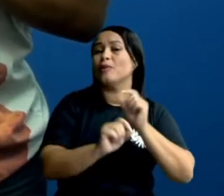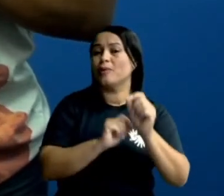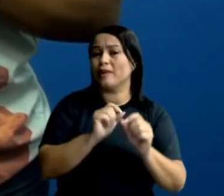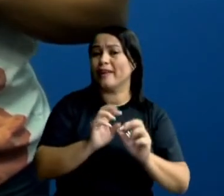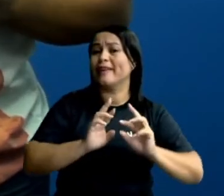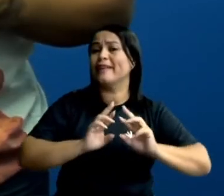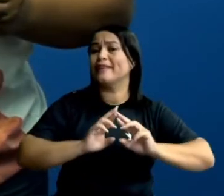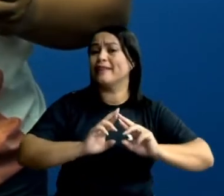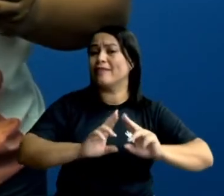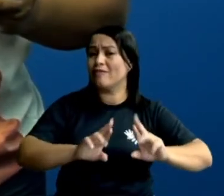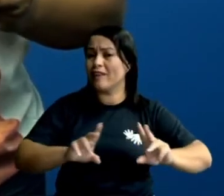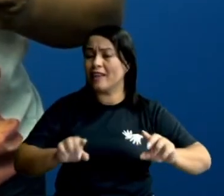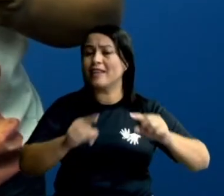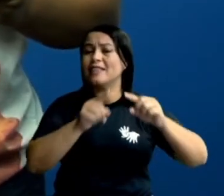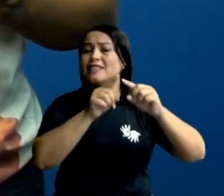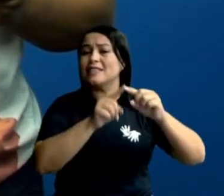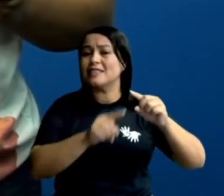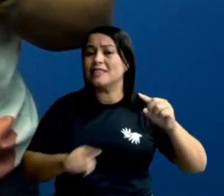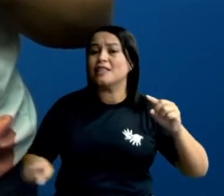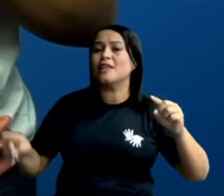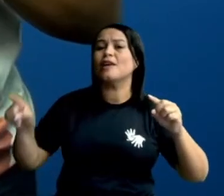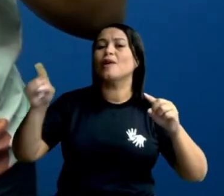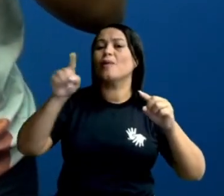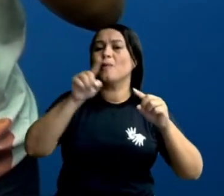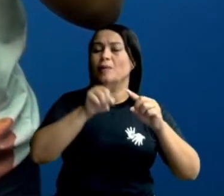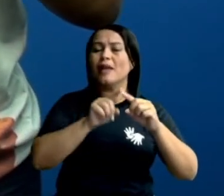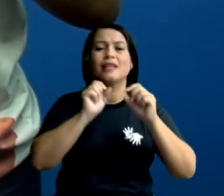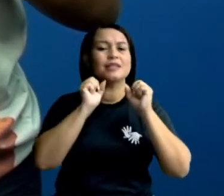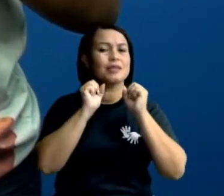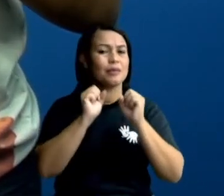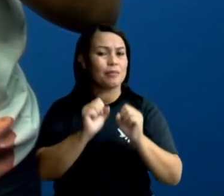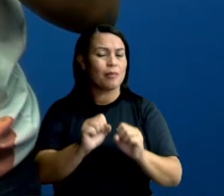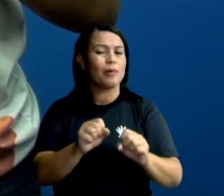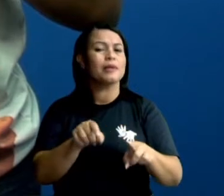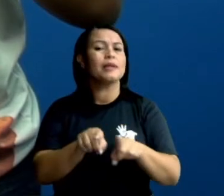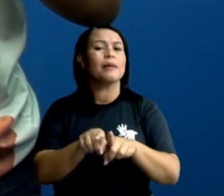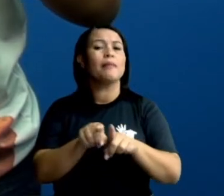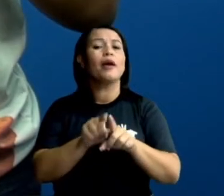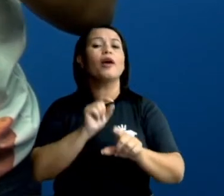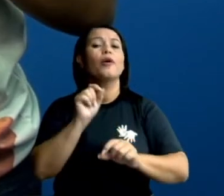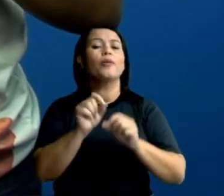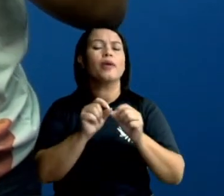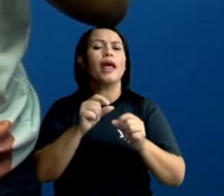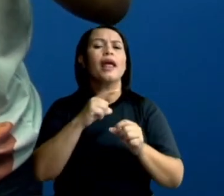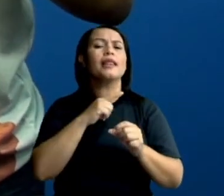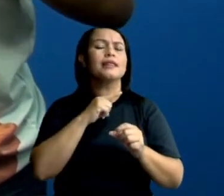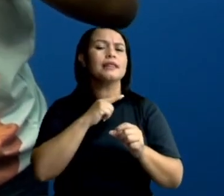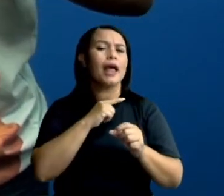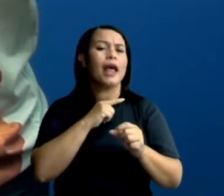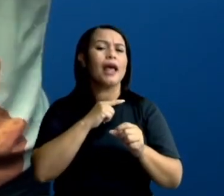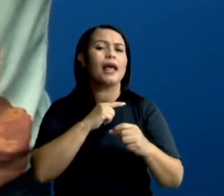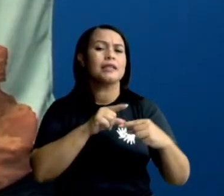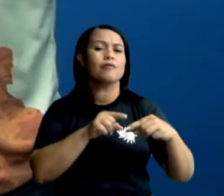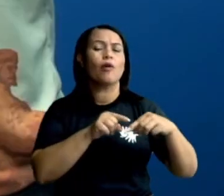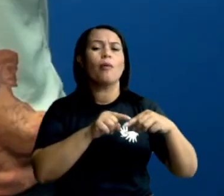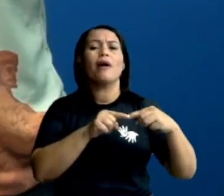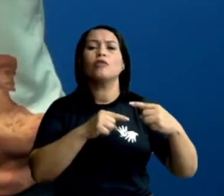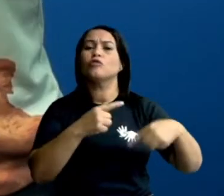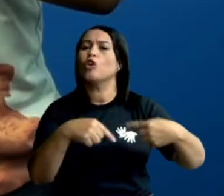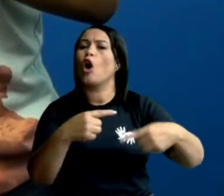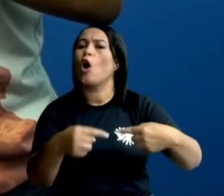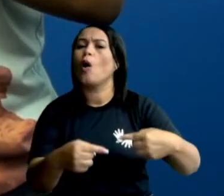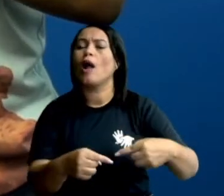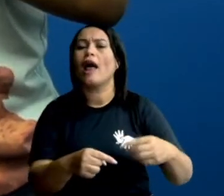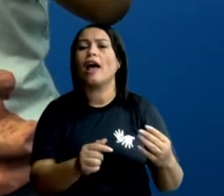de formas circulares que tem esse formato de rolagem em um